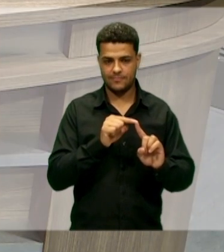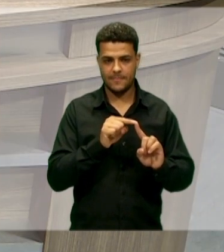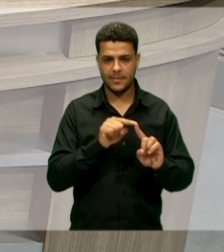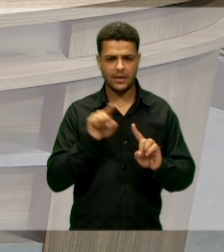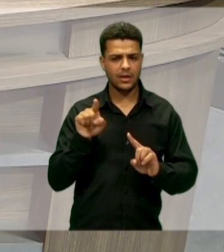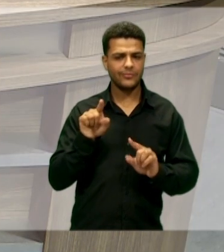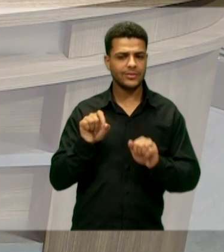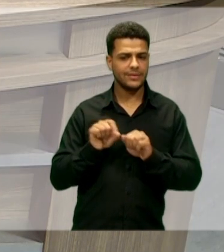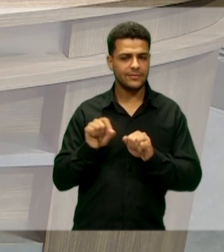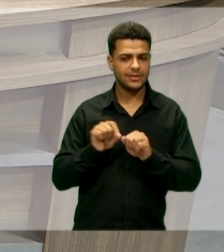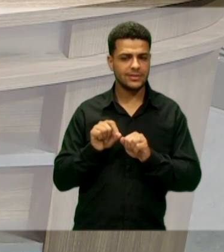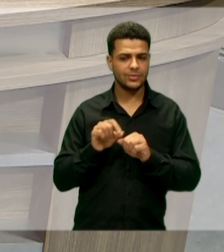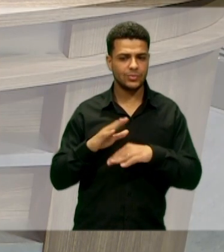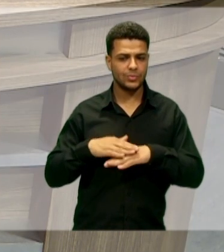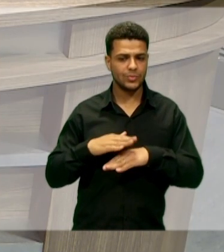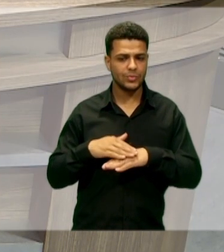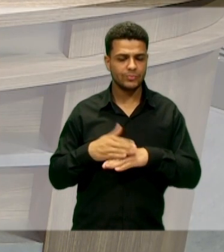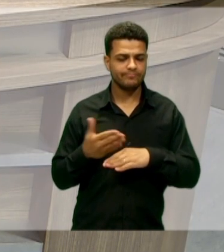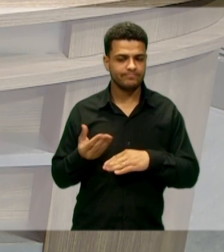está fazendo alguma